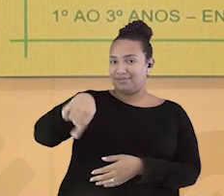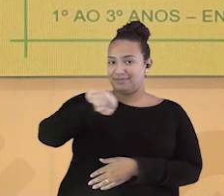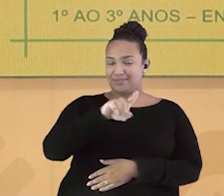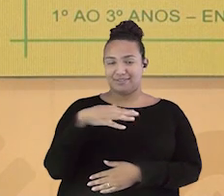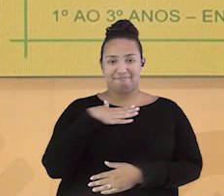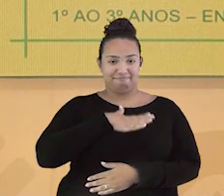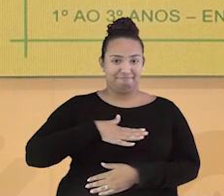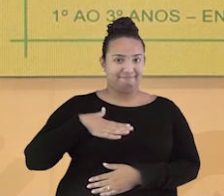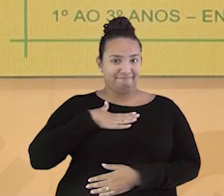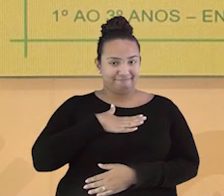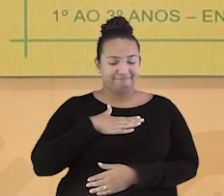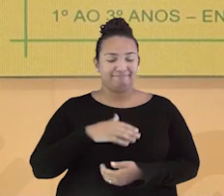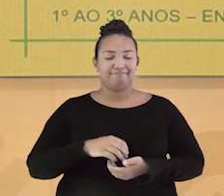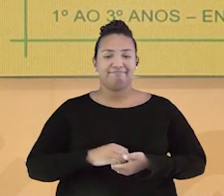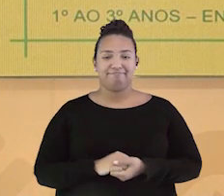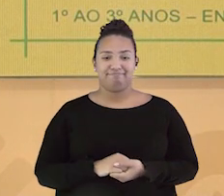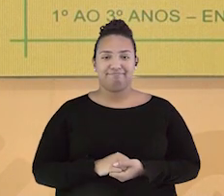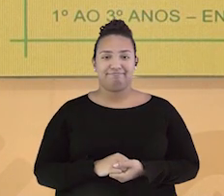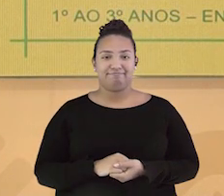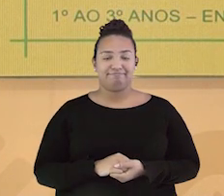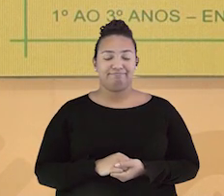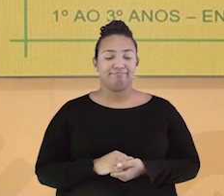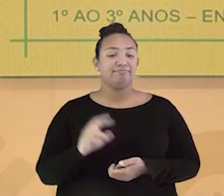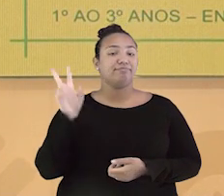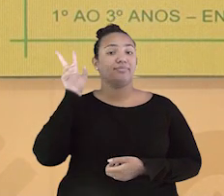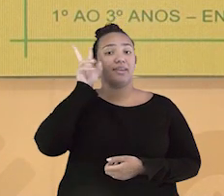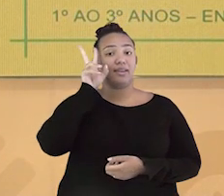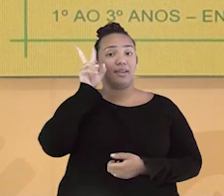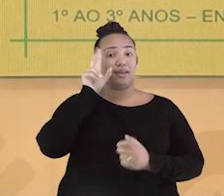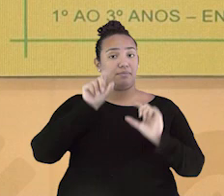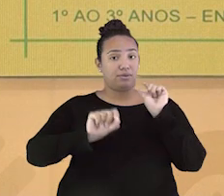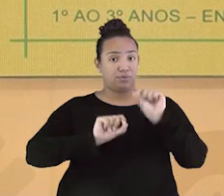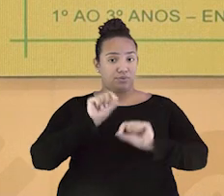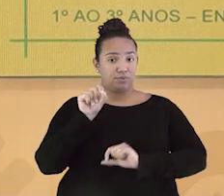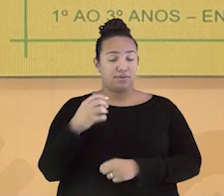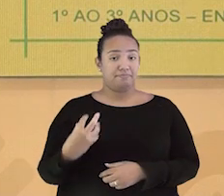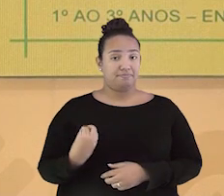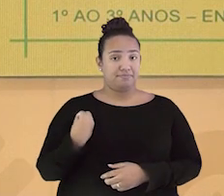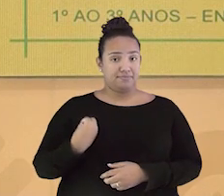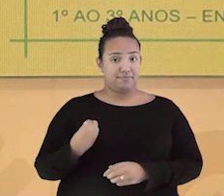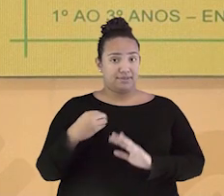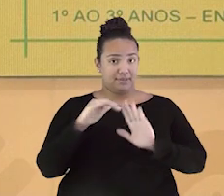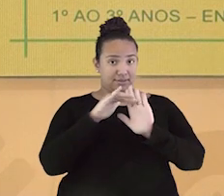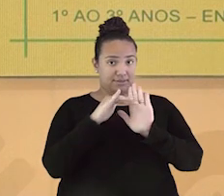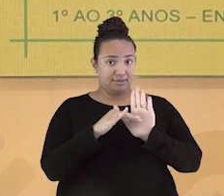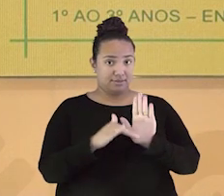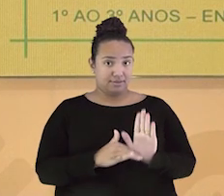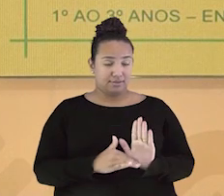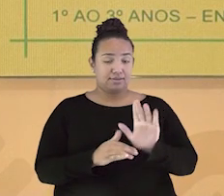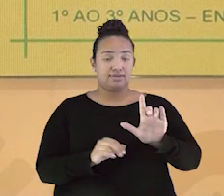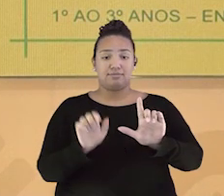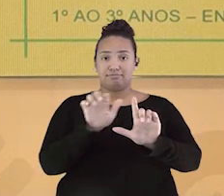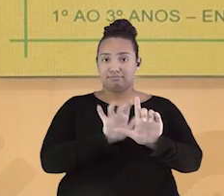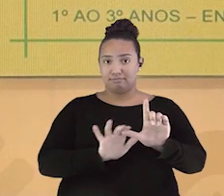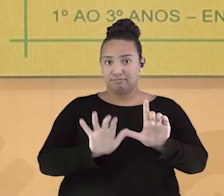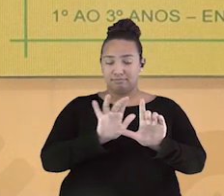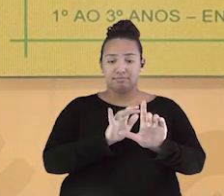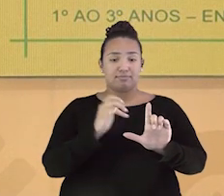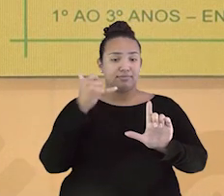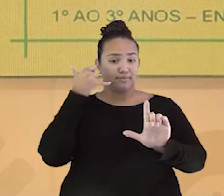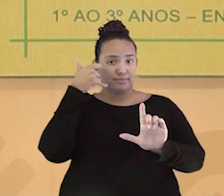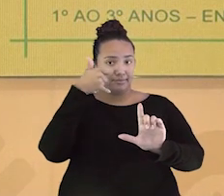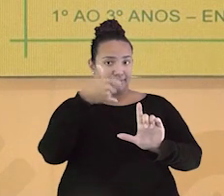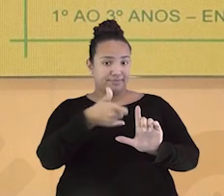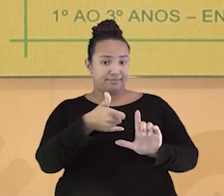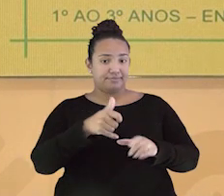de hoje. Lembre-se de registrar a sua presença através do QR Code que aparece aqui no canto da tela, tá